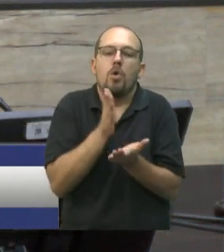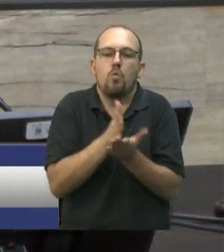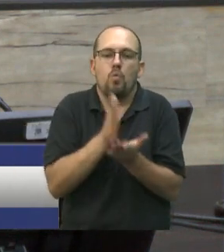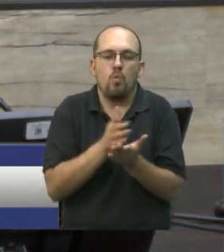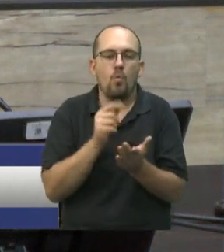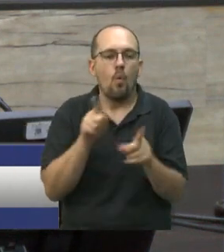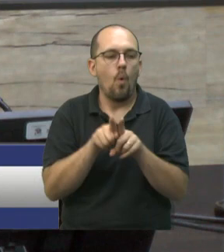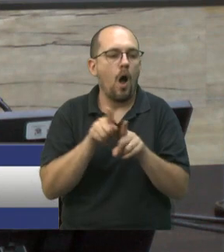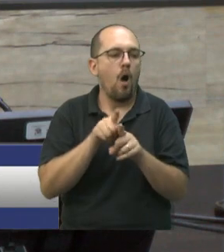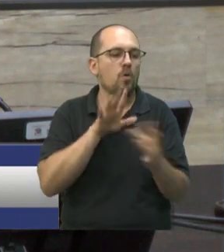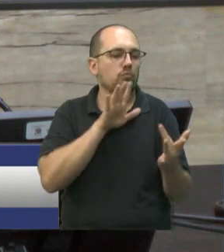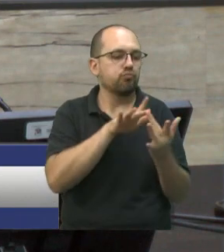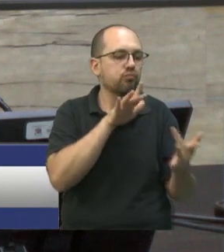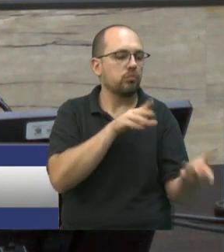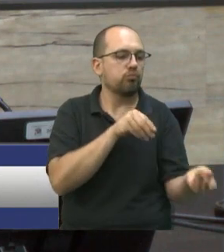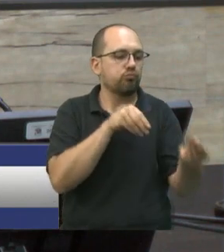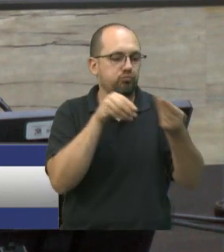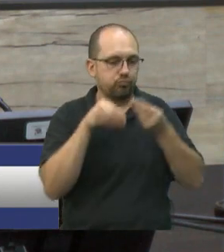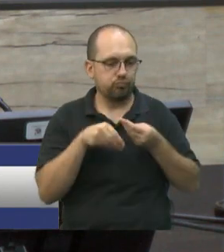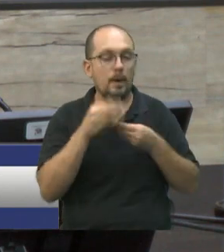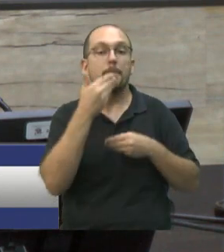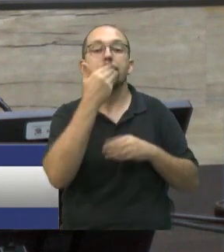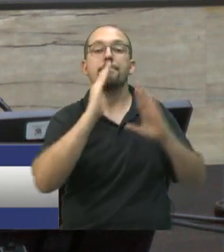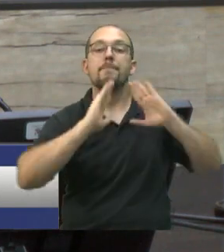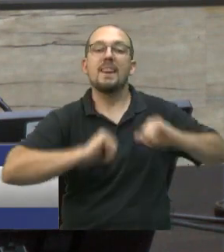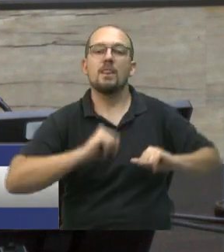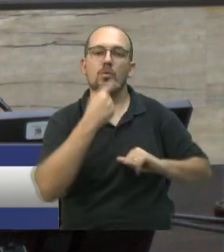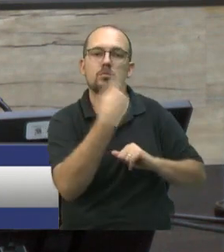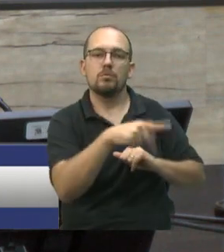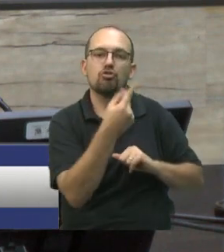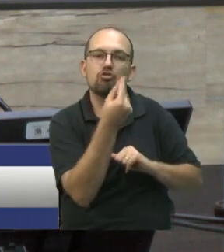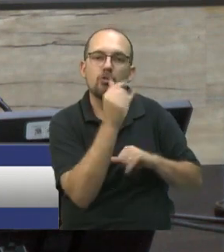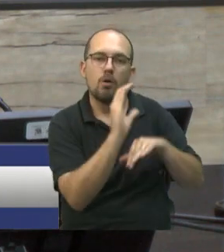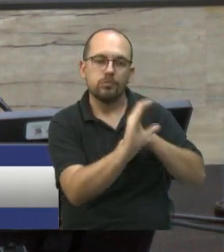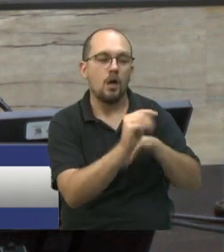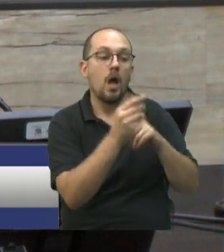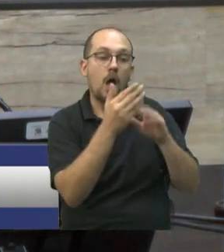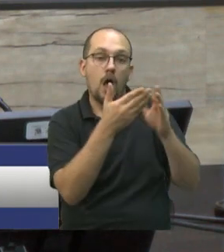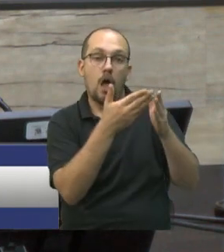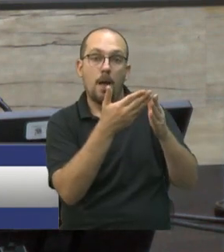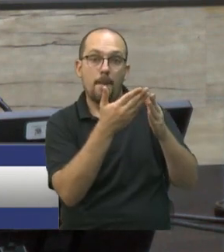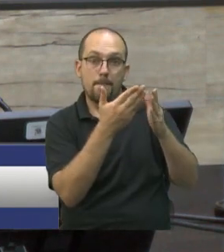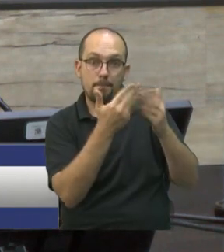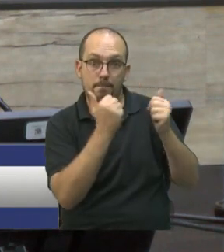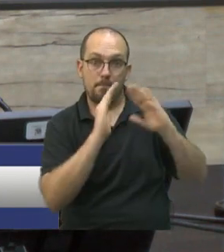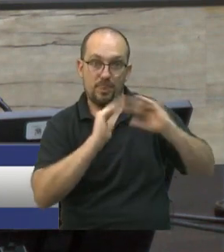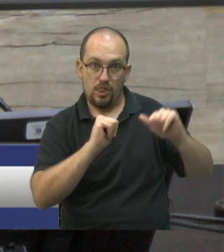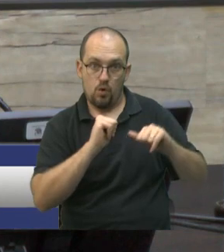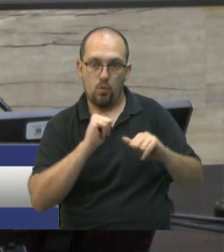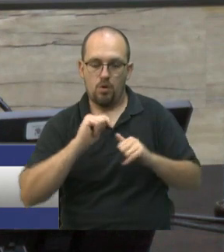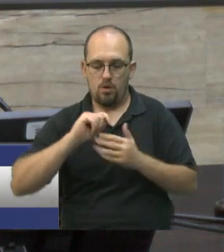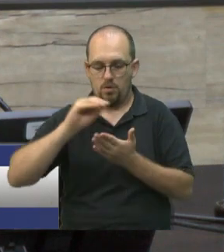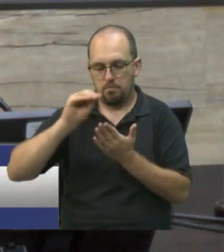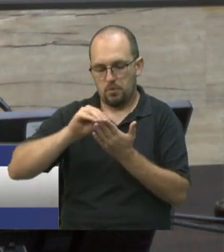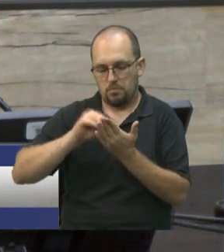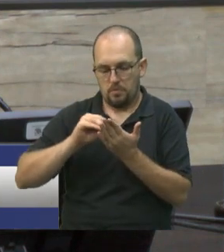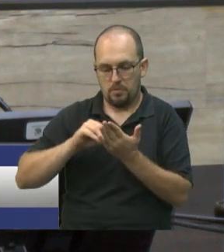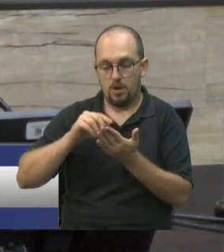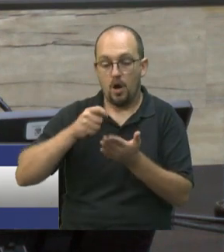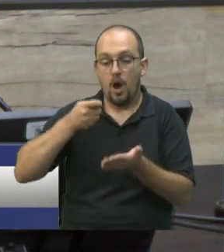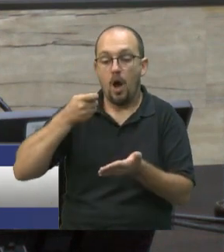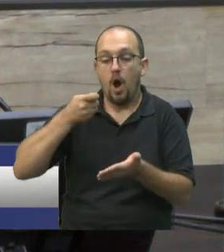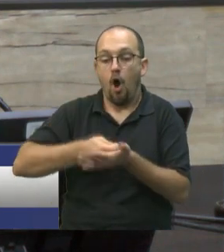planejamento e cada secretaria que pediu o seu orçamento é que será responsável pela execução e será cobrado como